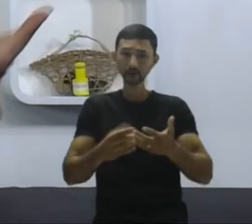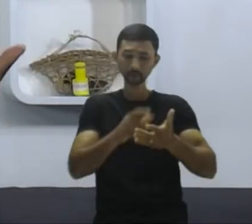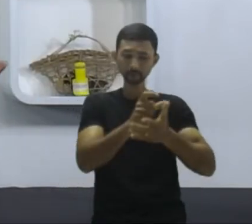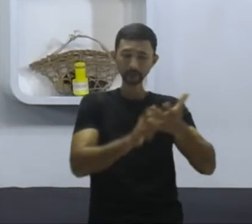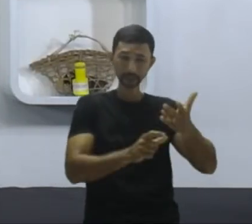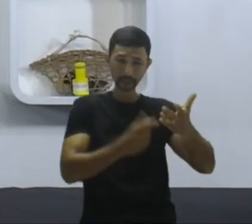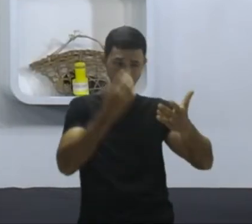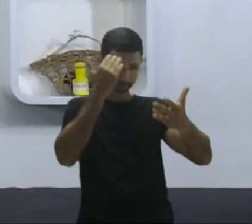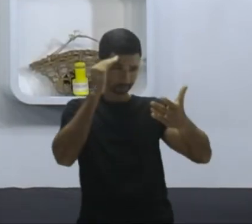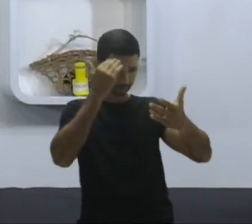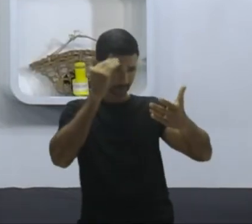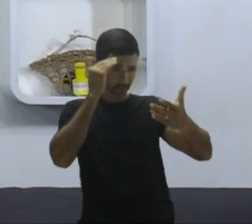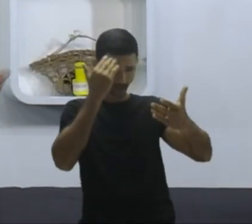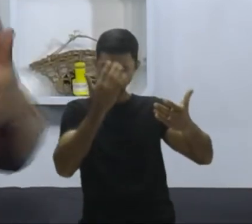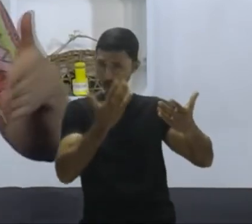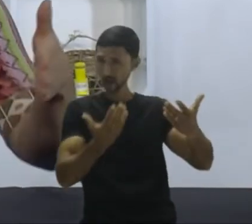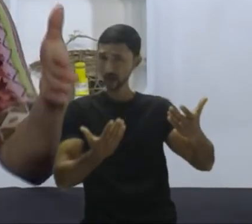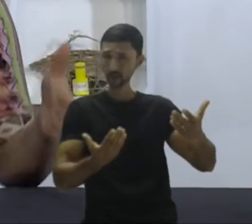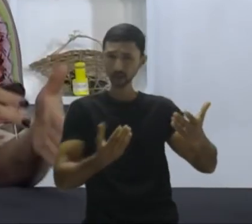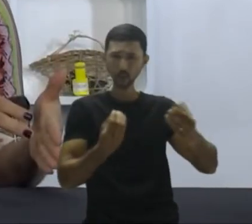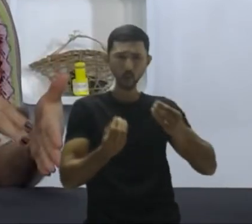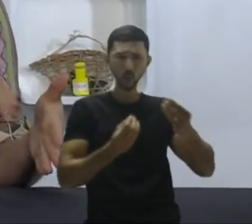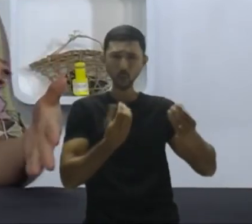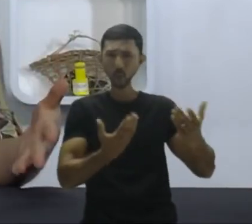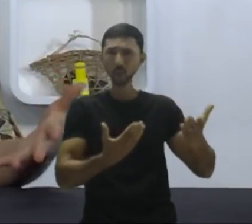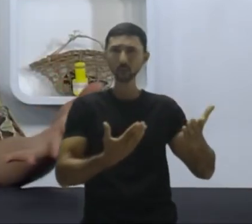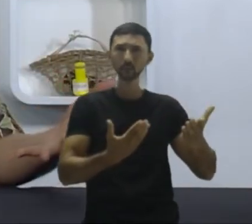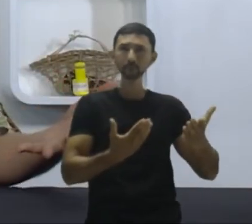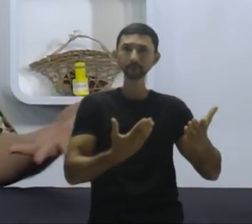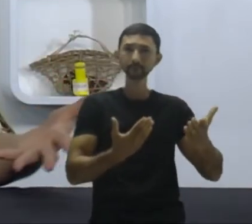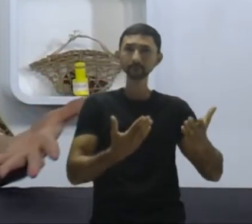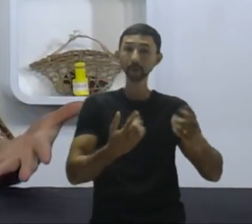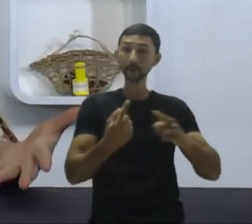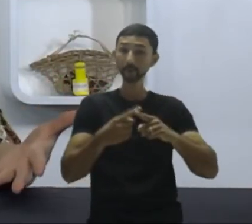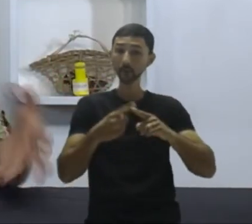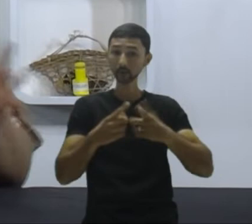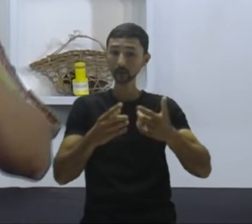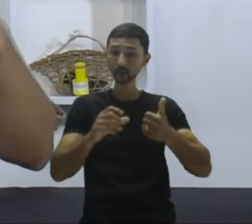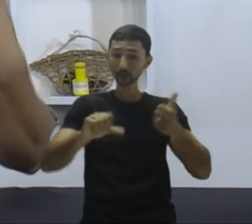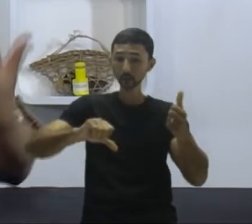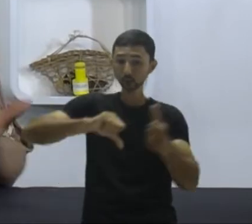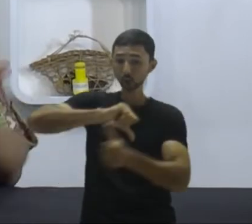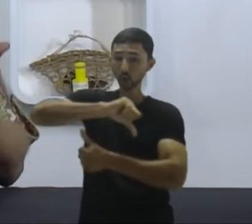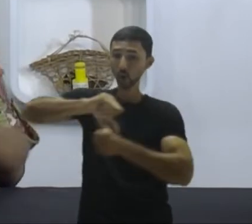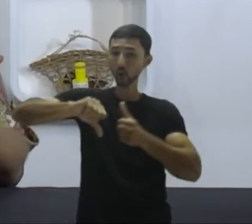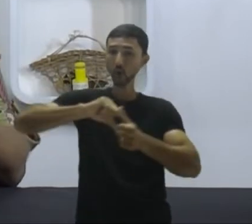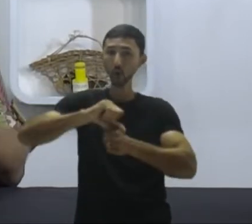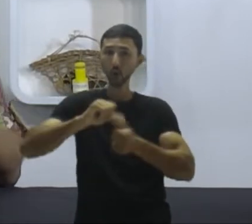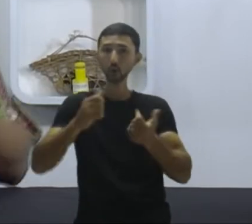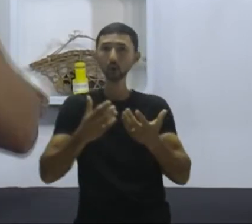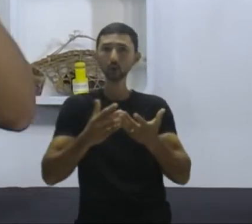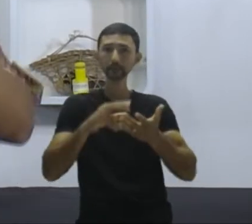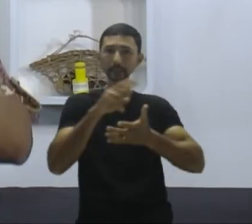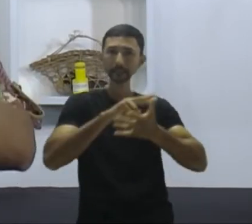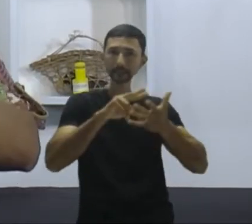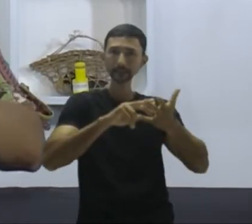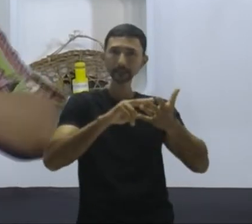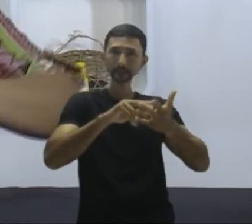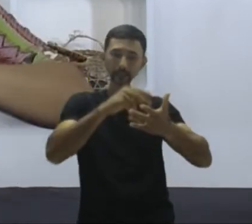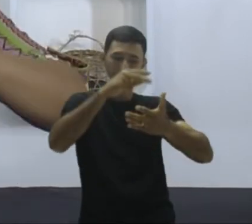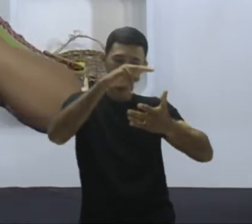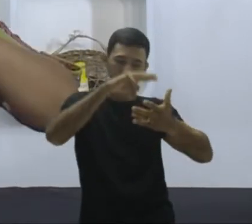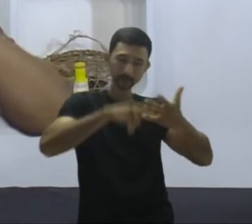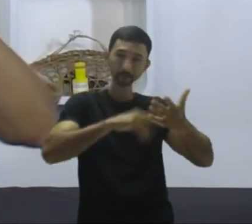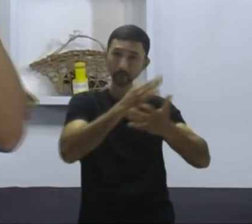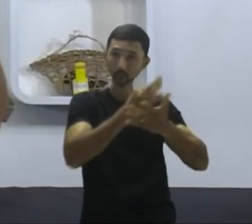Como eu já disse para vocês, houve uma mudança na forma, na estrutura narrativa. Hoje,